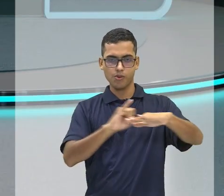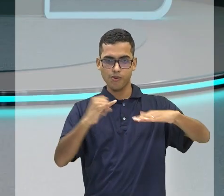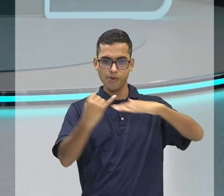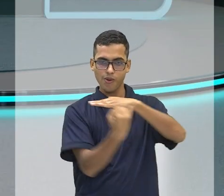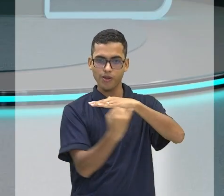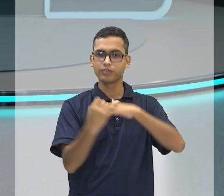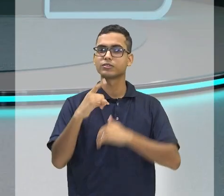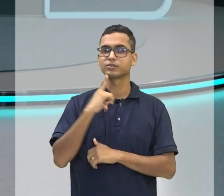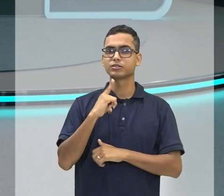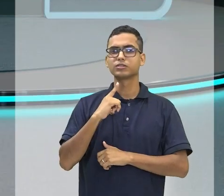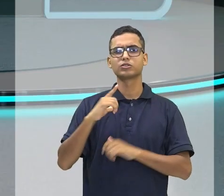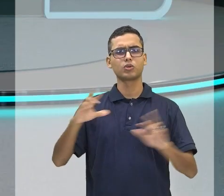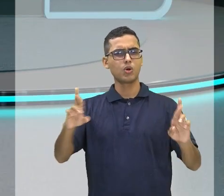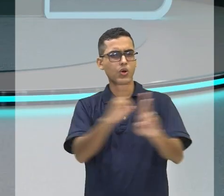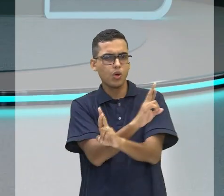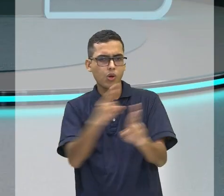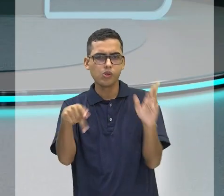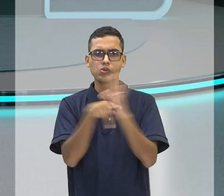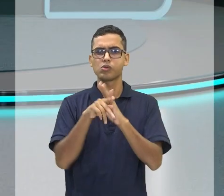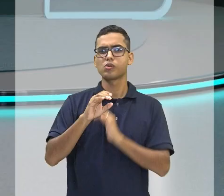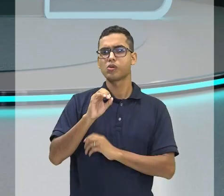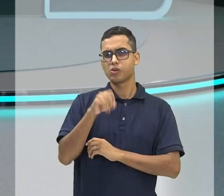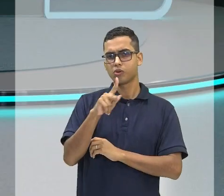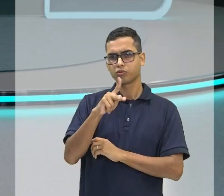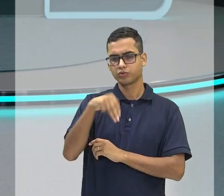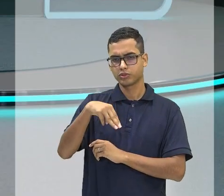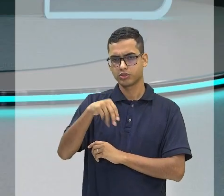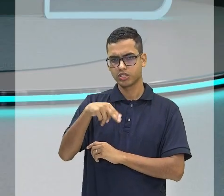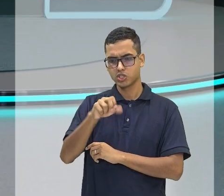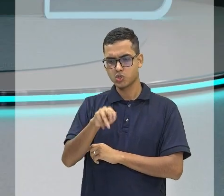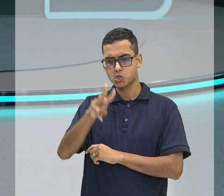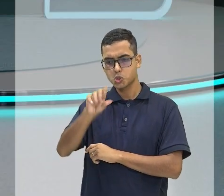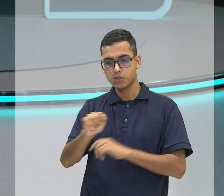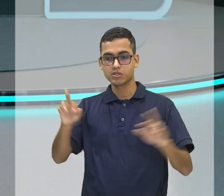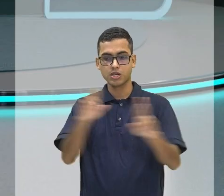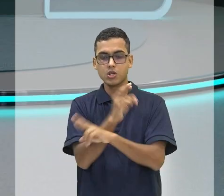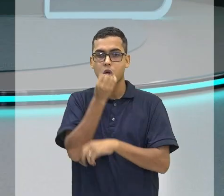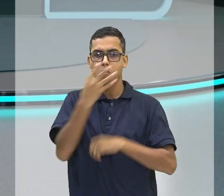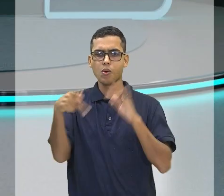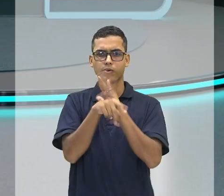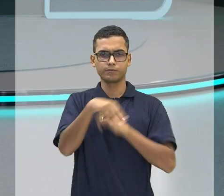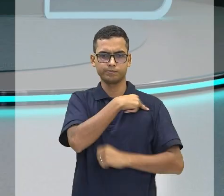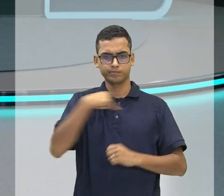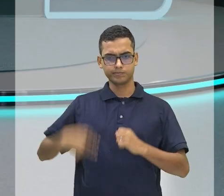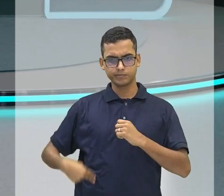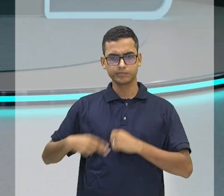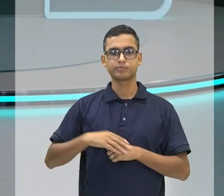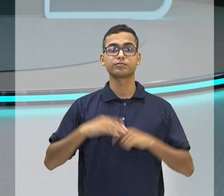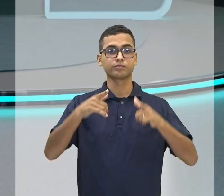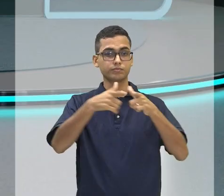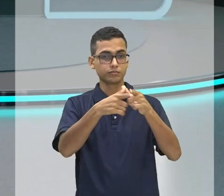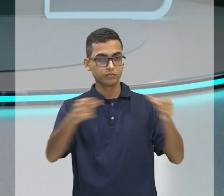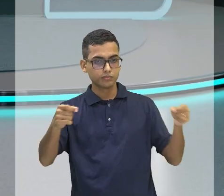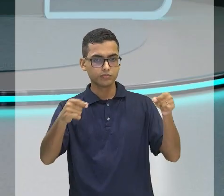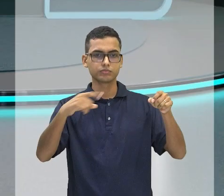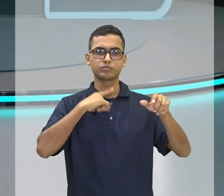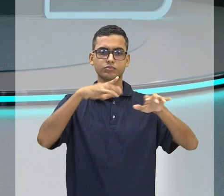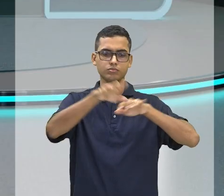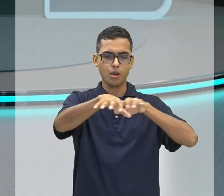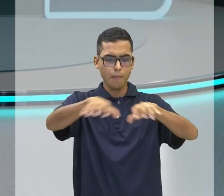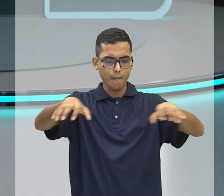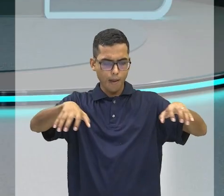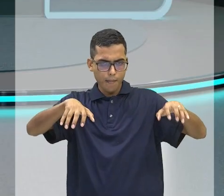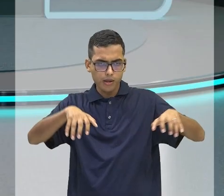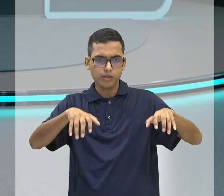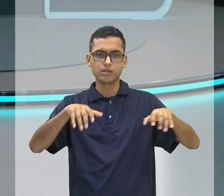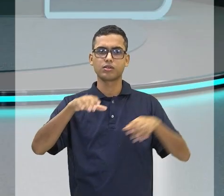uma grande relação, boas relações com a China. Só que nessa época no Japão haviam vários clãs. né? E a